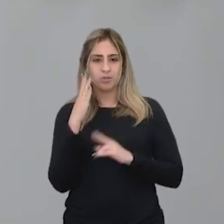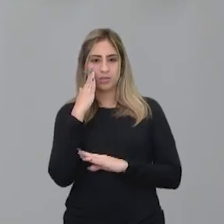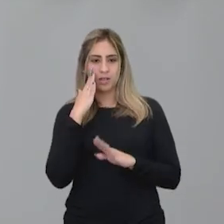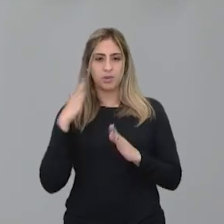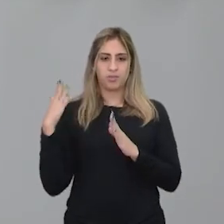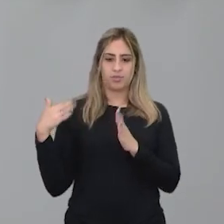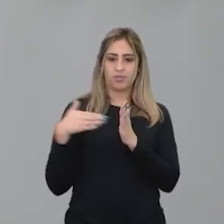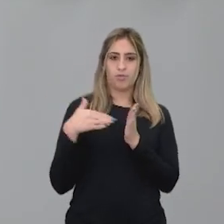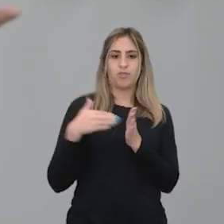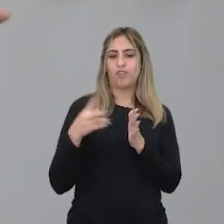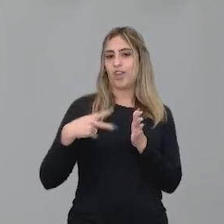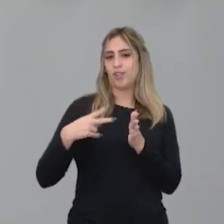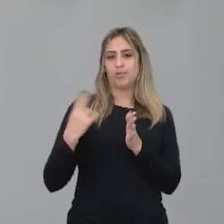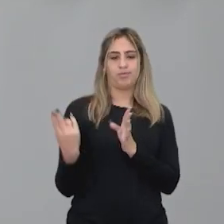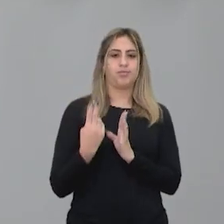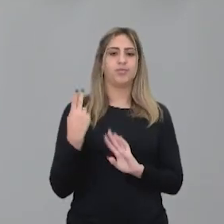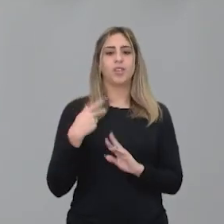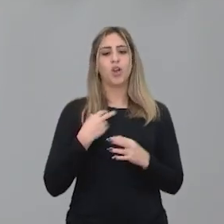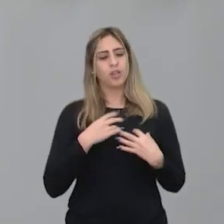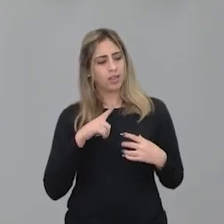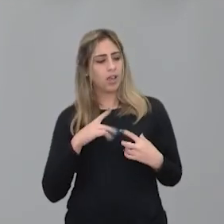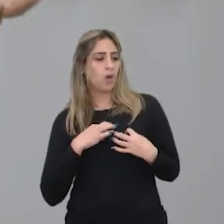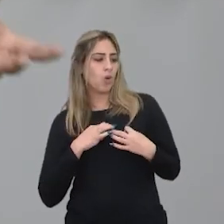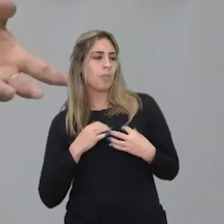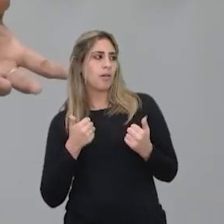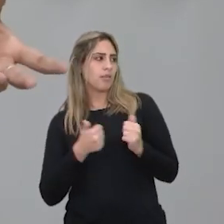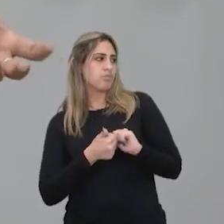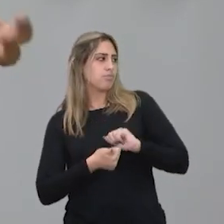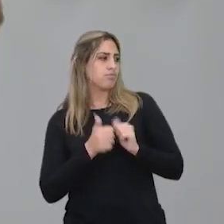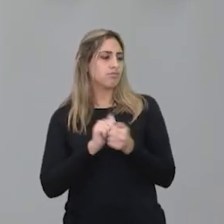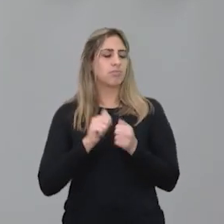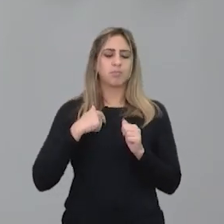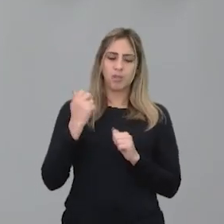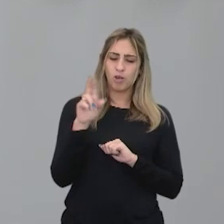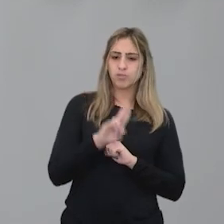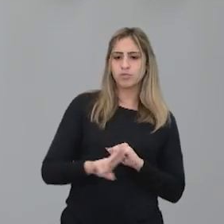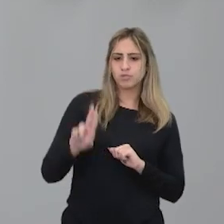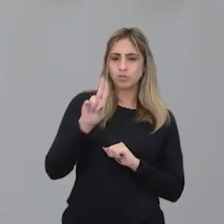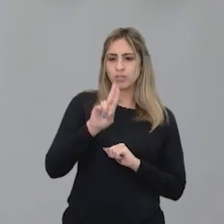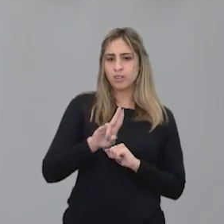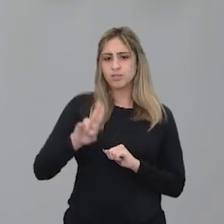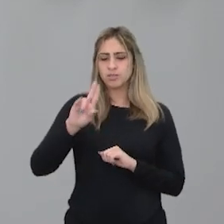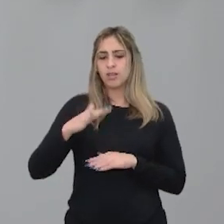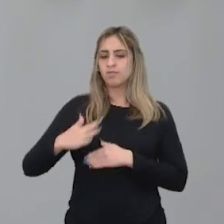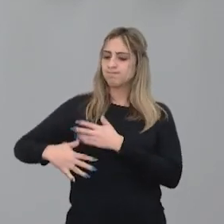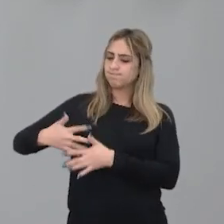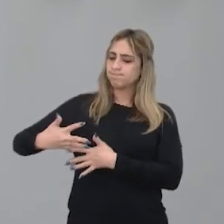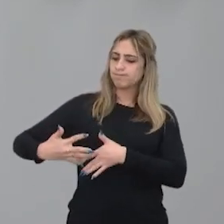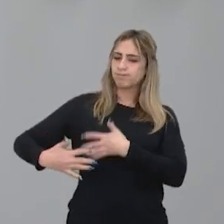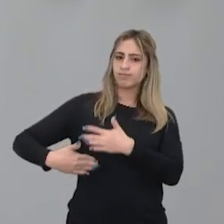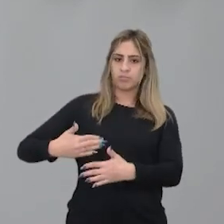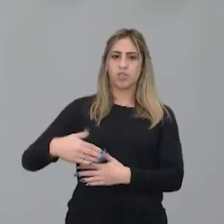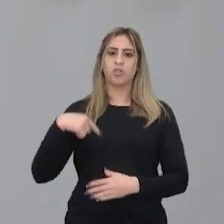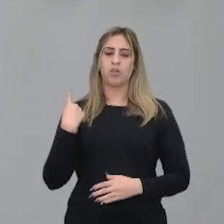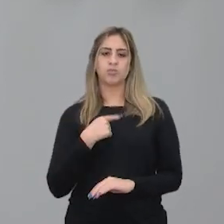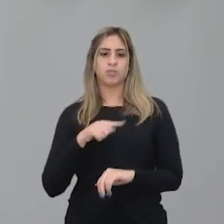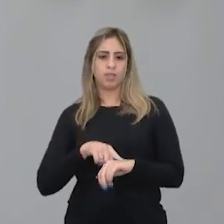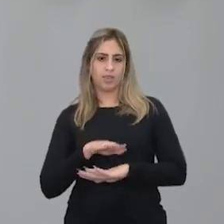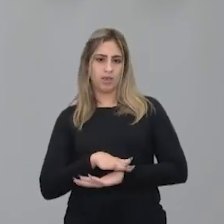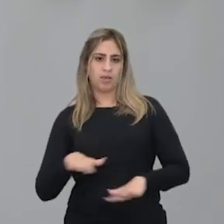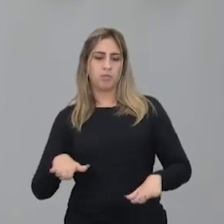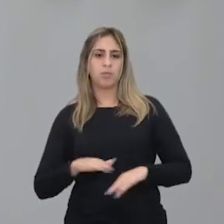mais acessíveis, Sim. que são fáceis, né? Que a gente pode estar utilizando aí no decorrer do